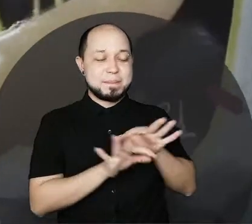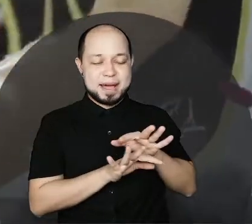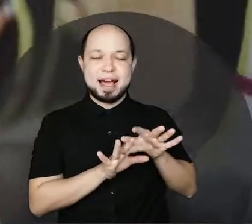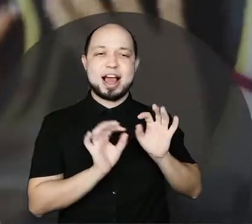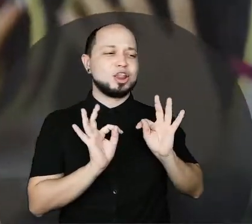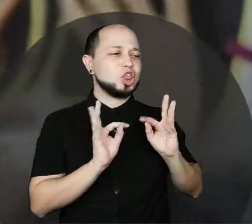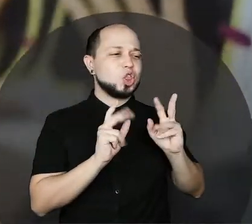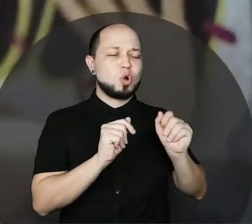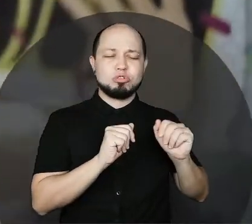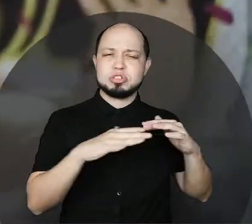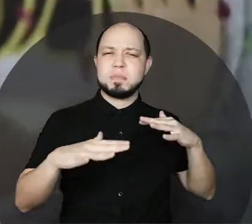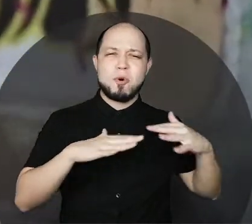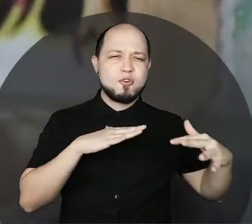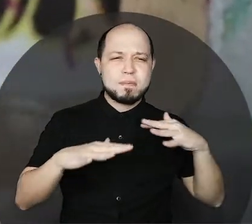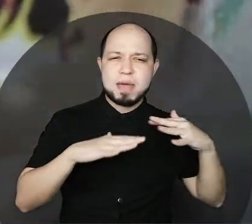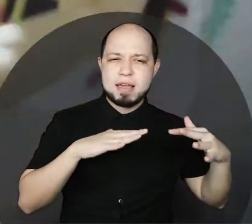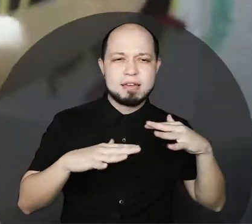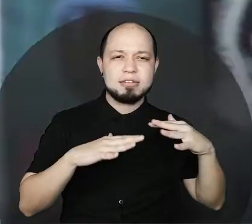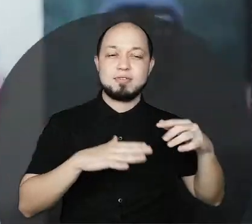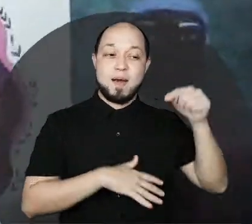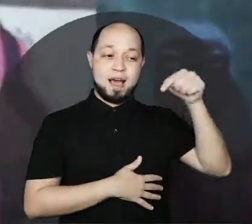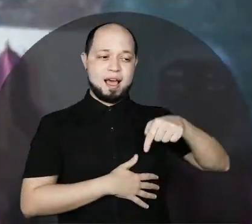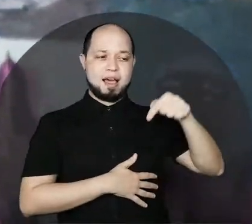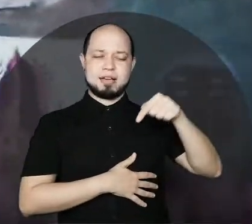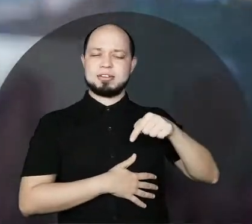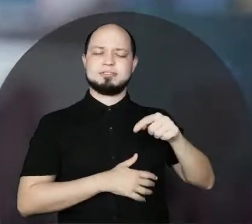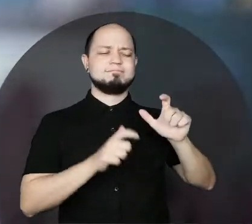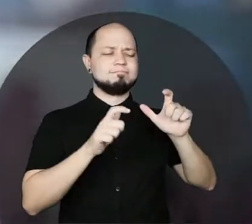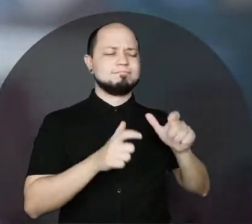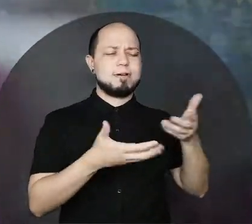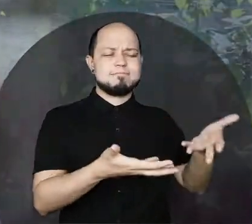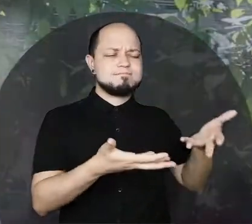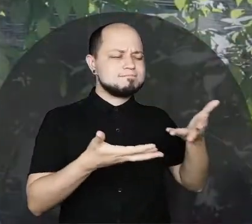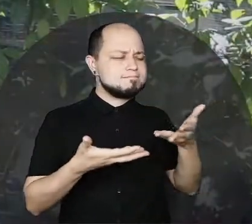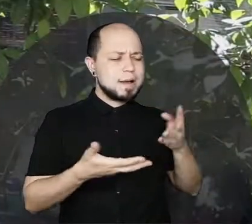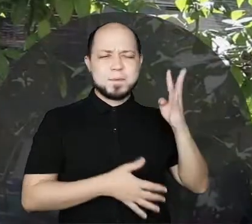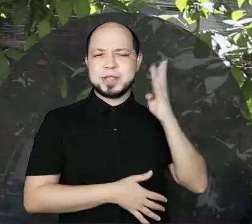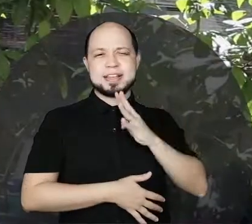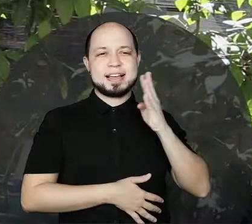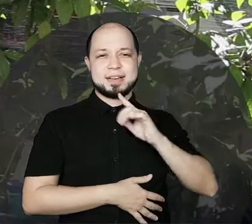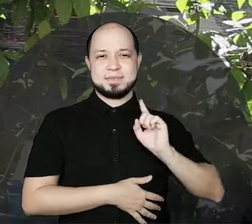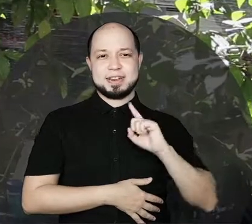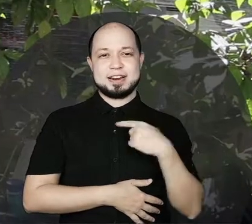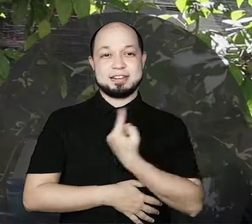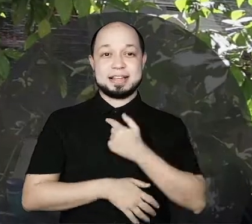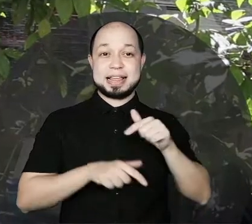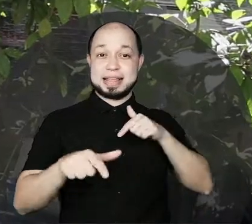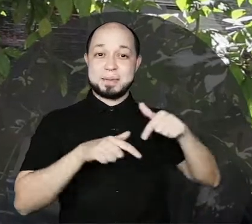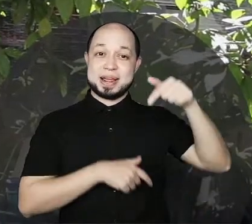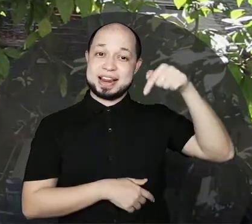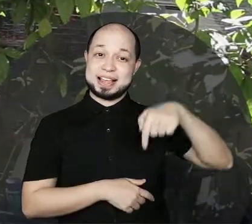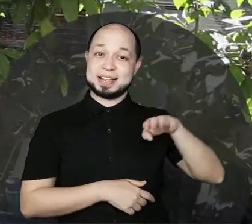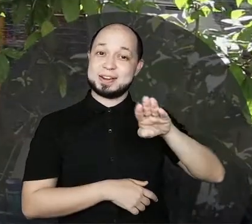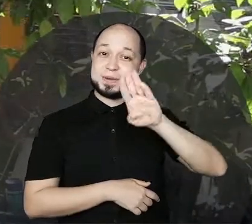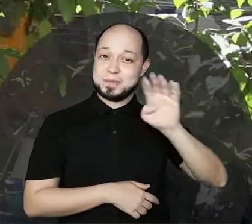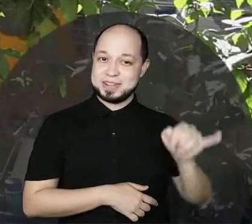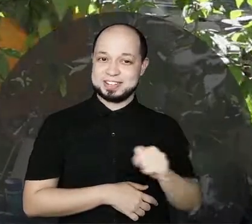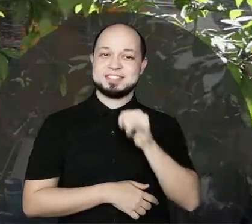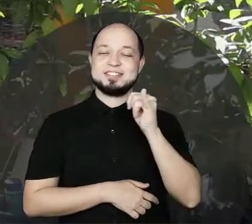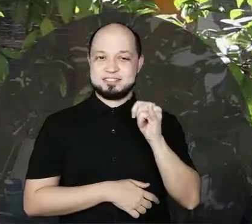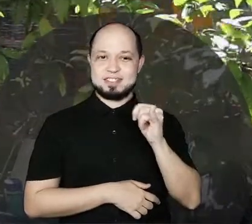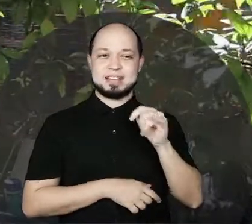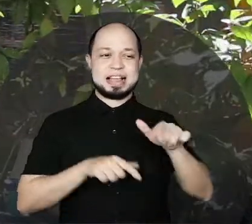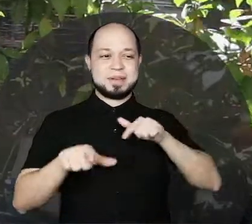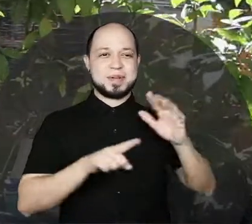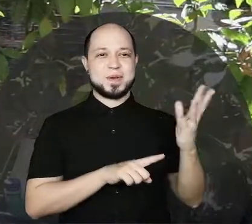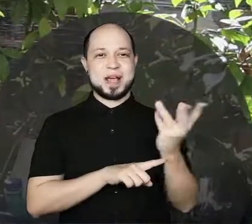bacana finalizar toda essa movimentação aqui nesse espaço que é tão acolhedor, tão massa para a gente, que trabalha aqui no Bom